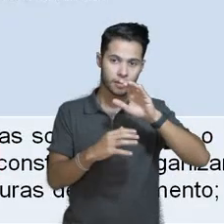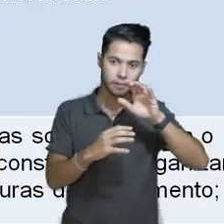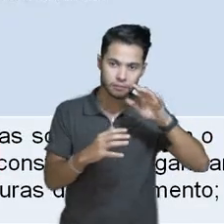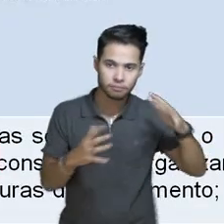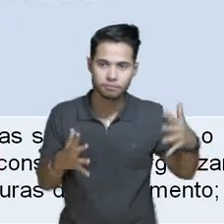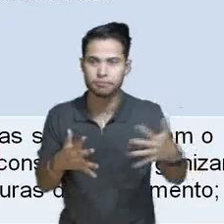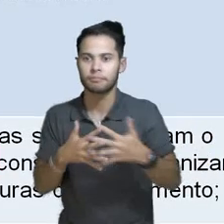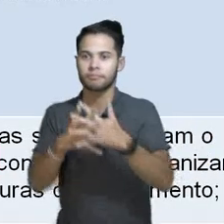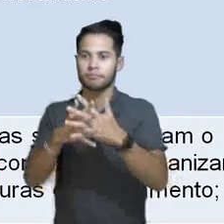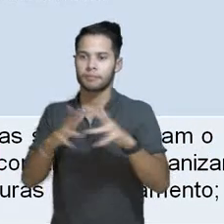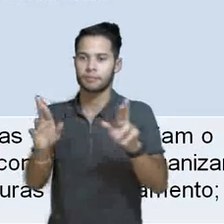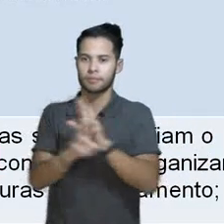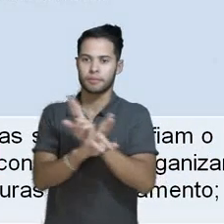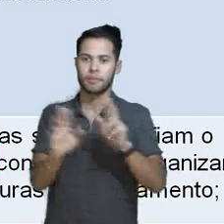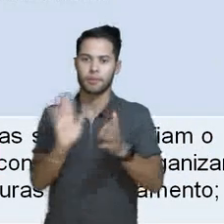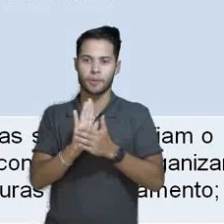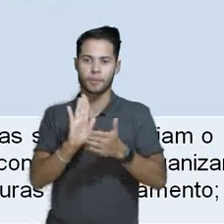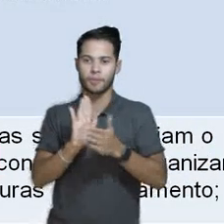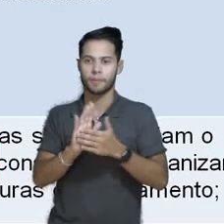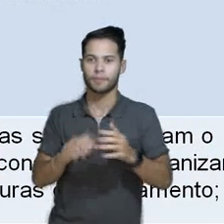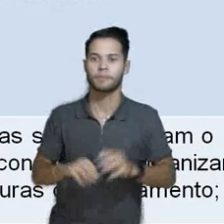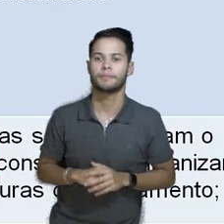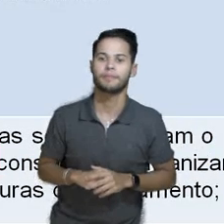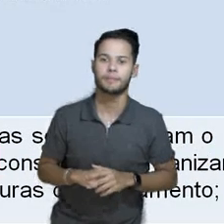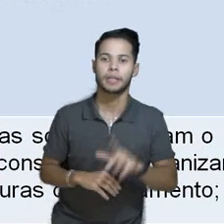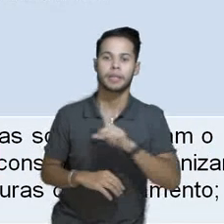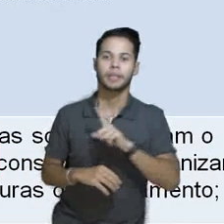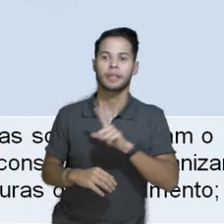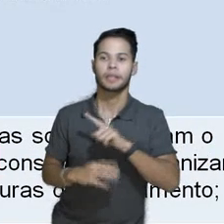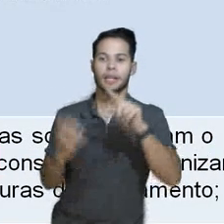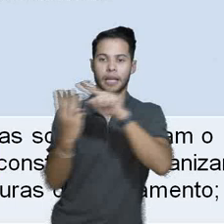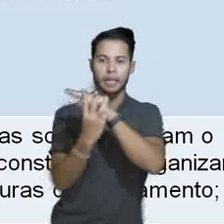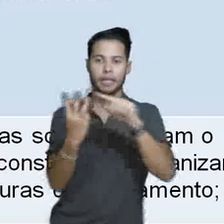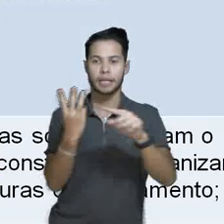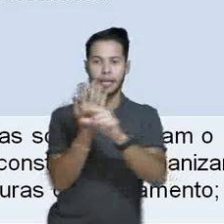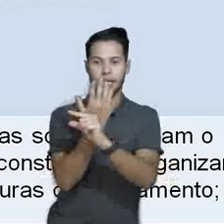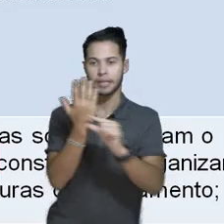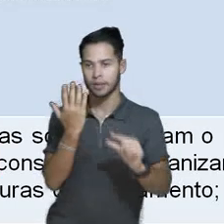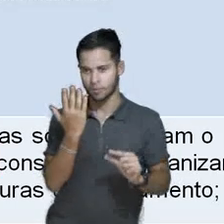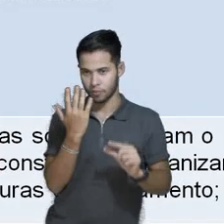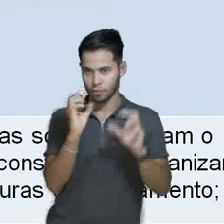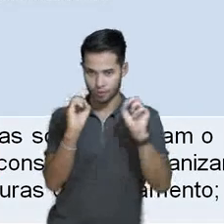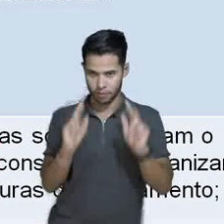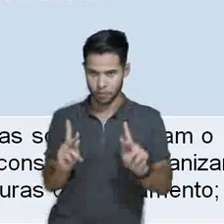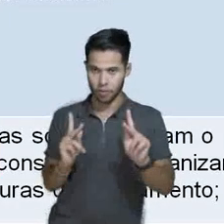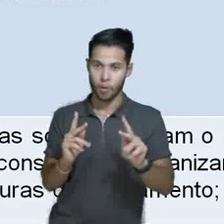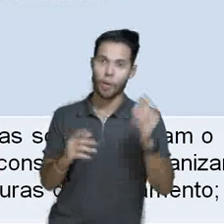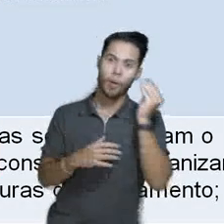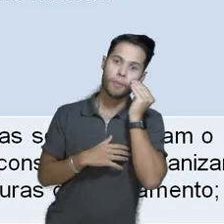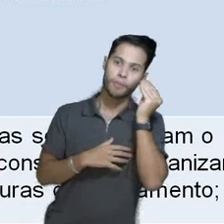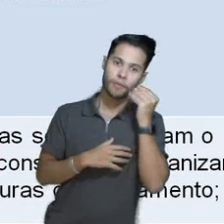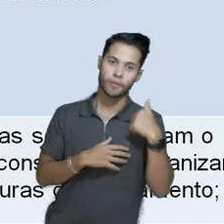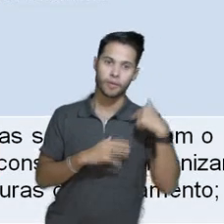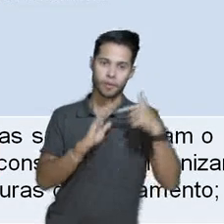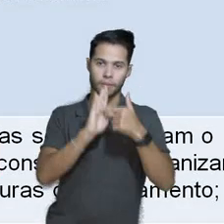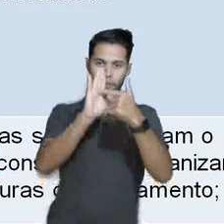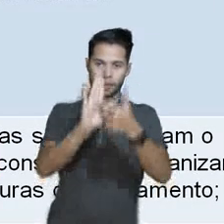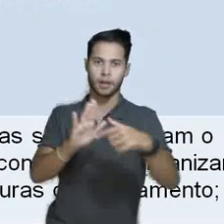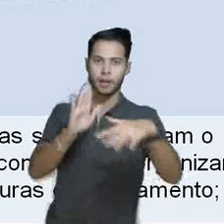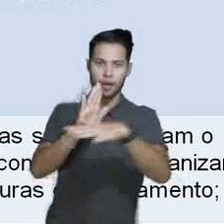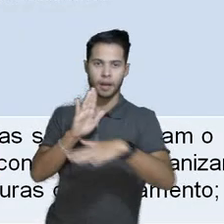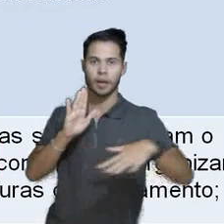pode passar e aí nós temos três autores claro que eu trago aqui da área da Educação mas esses três